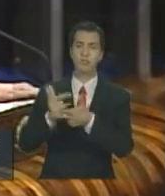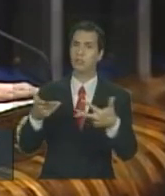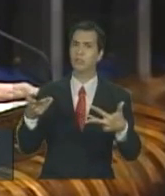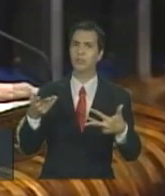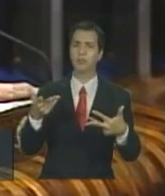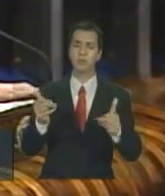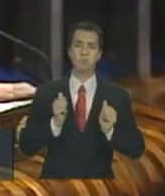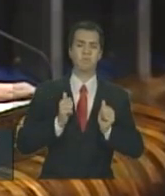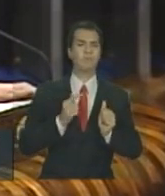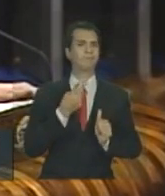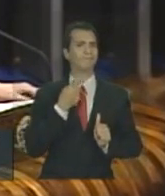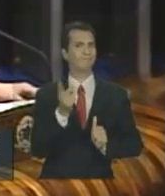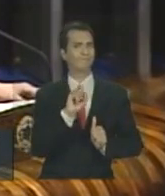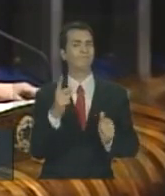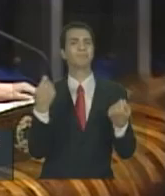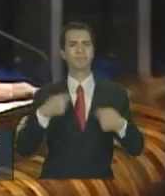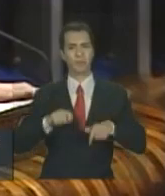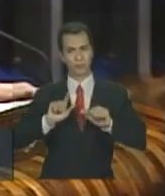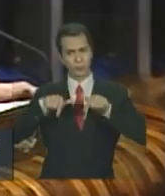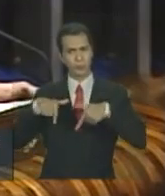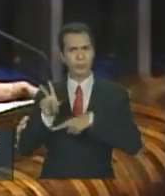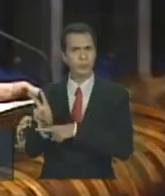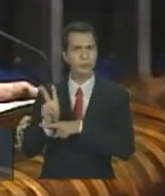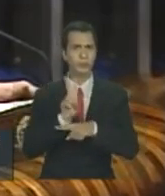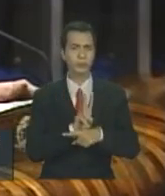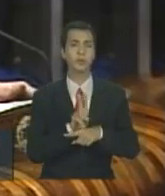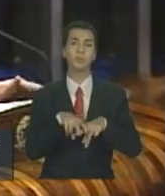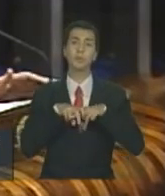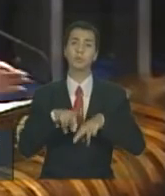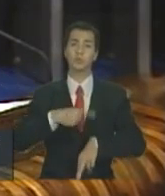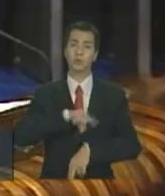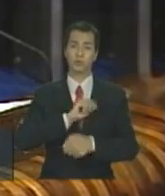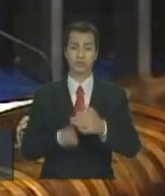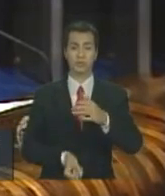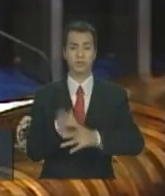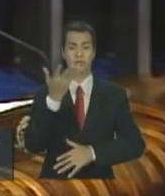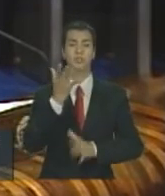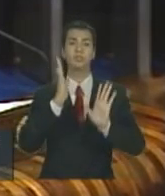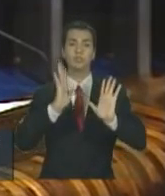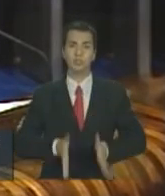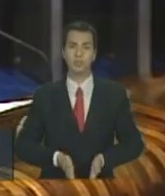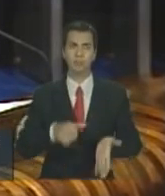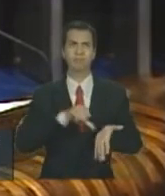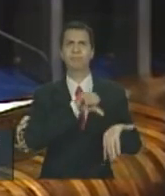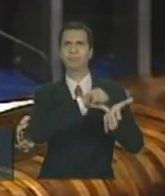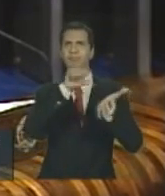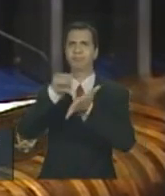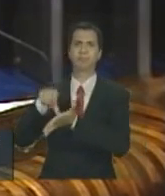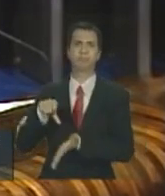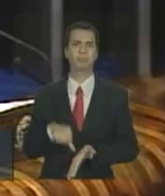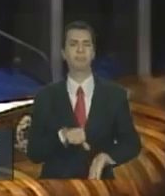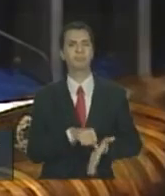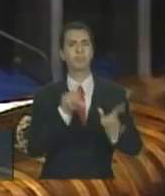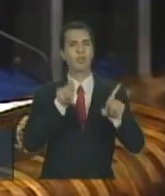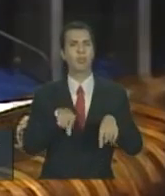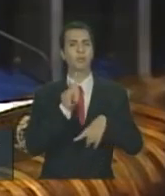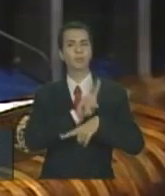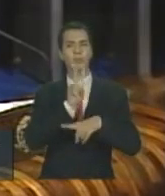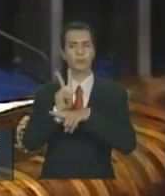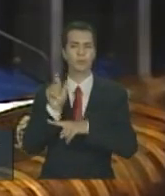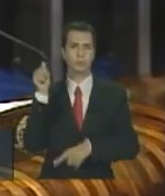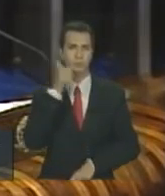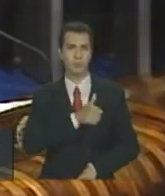de serviço de atendimento à mulher em situação de violência. Aliás, eu considero que esse é